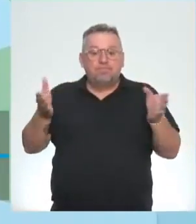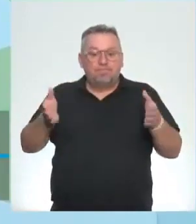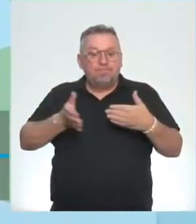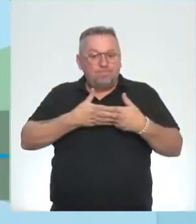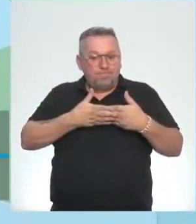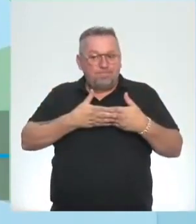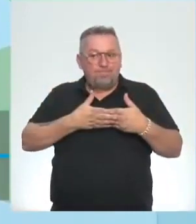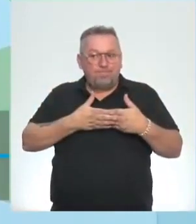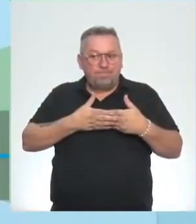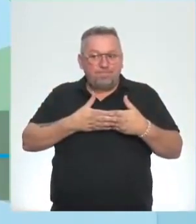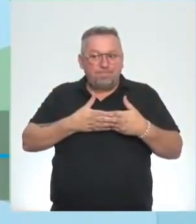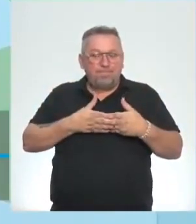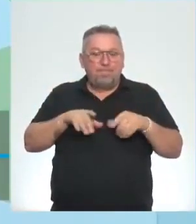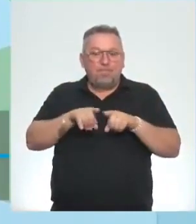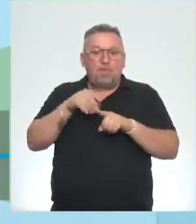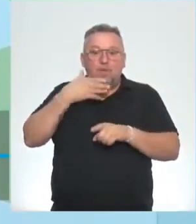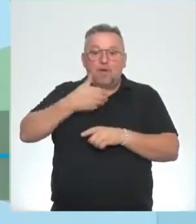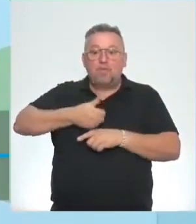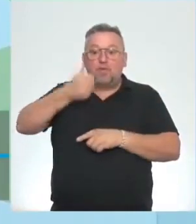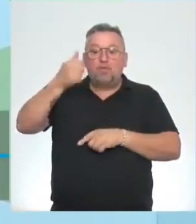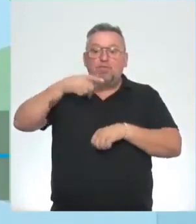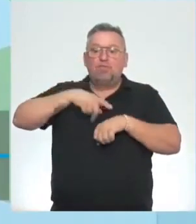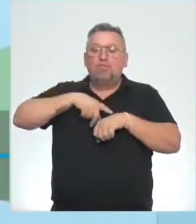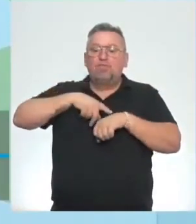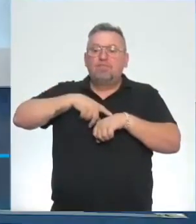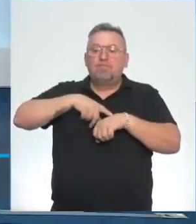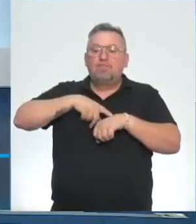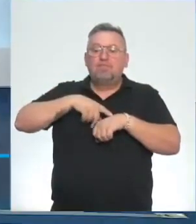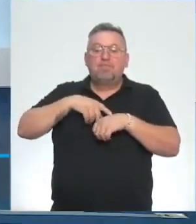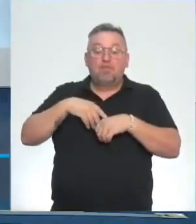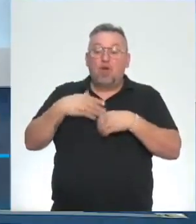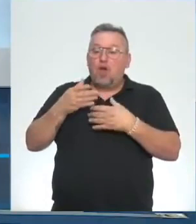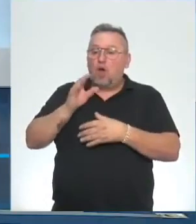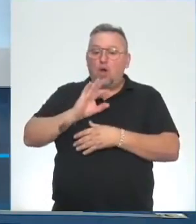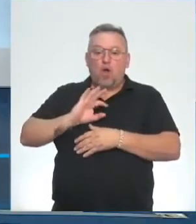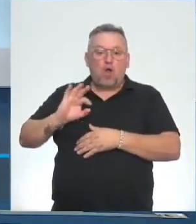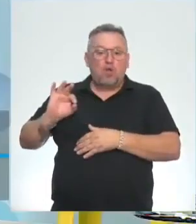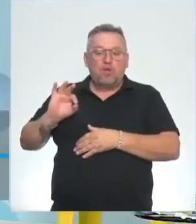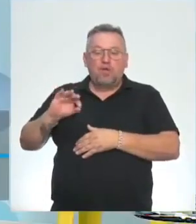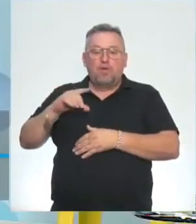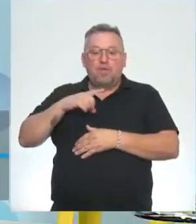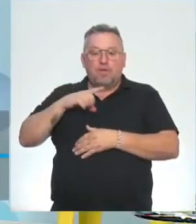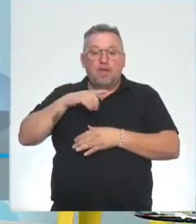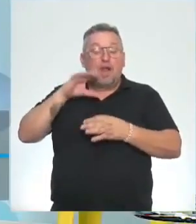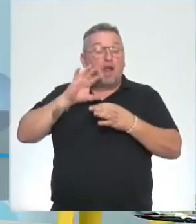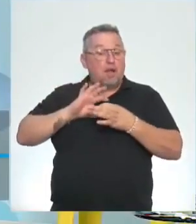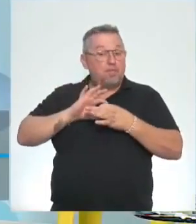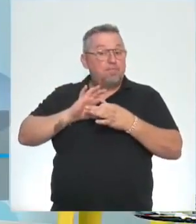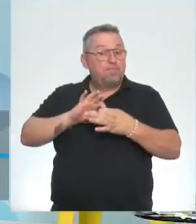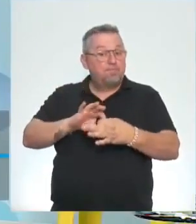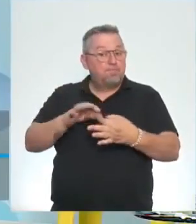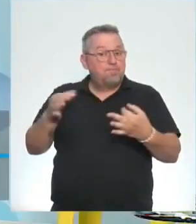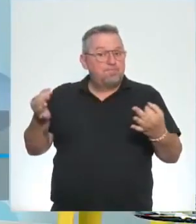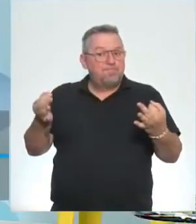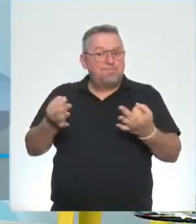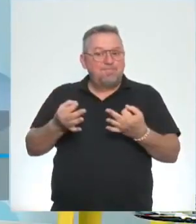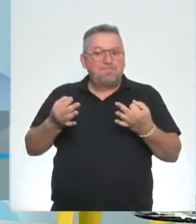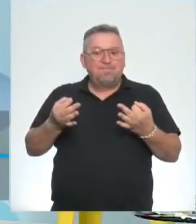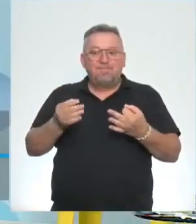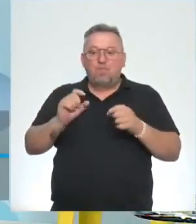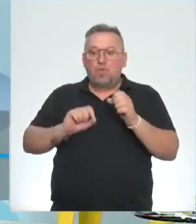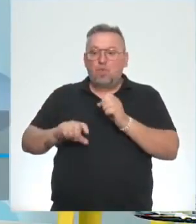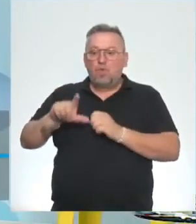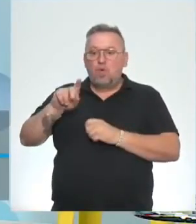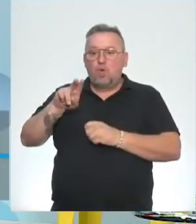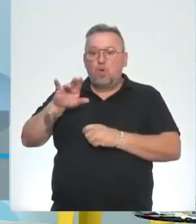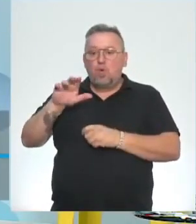ele preferia. Melhorar o tempo. E aí, professora? Ótimo. Então, assim, dentro do contexto, muito bem. No caso, o